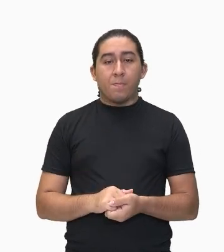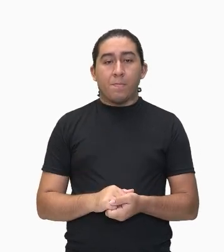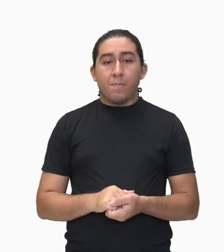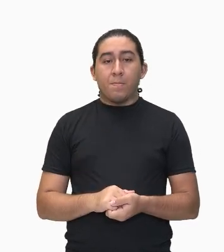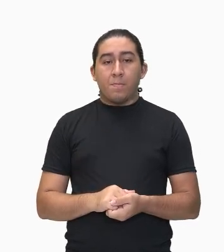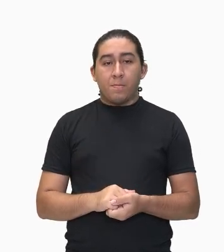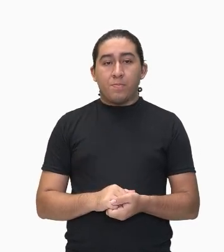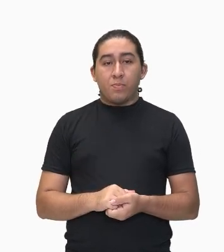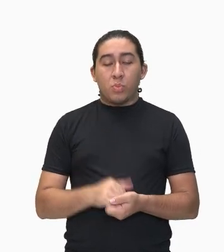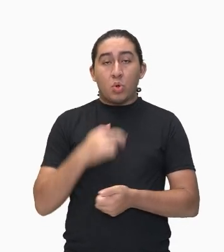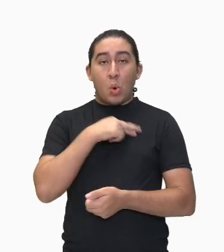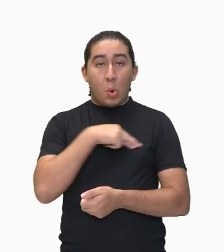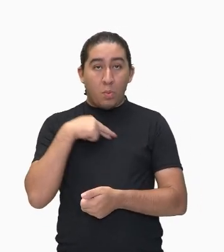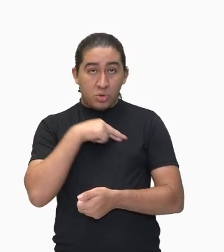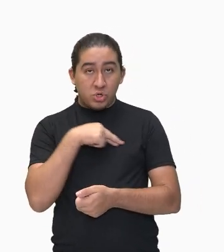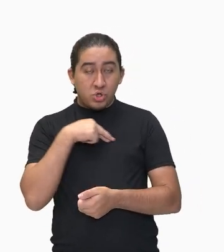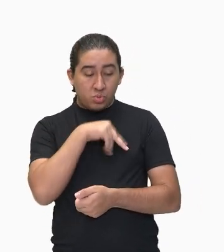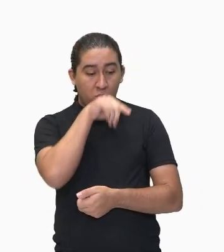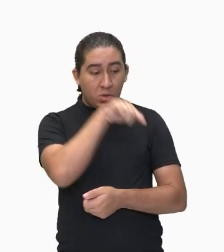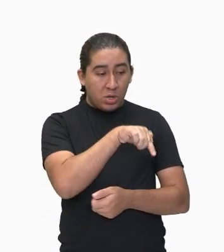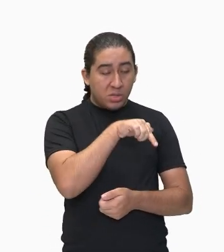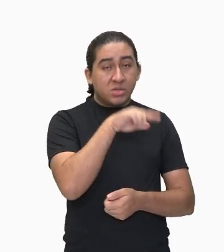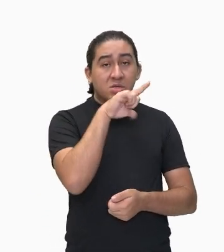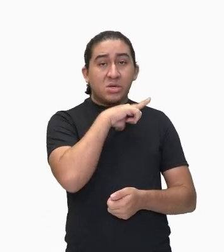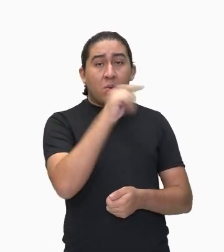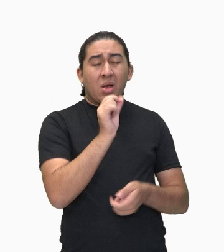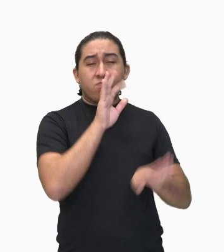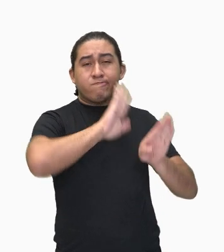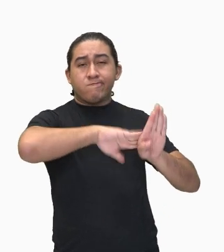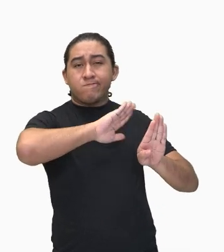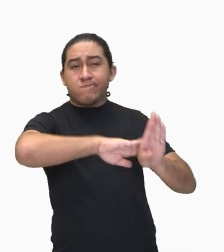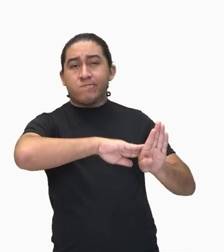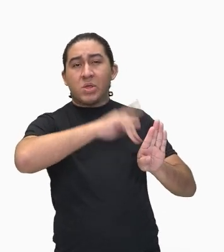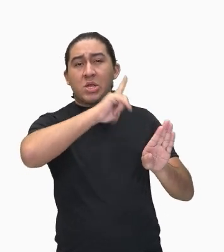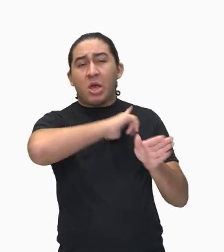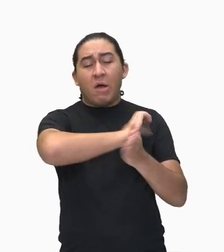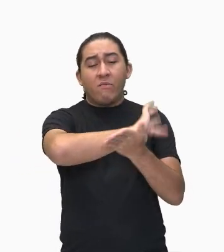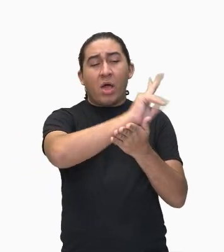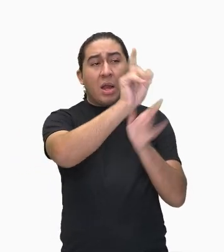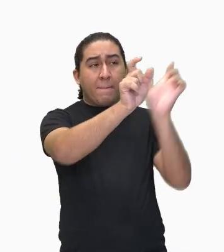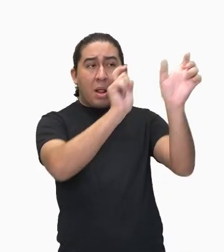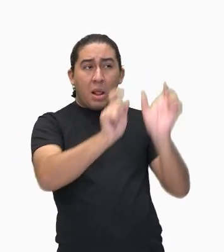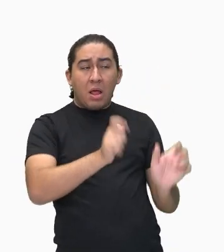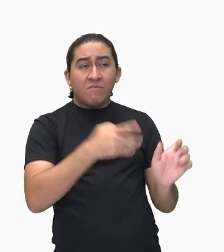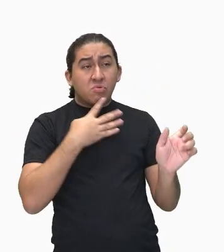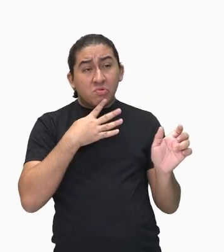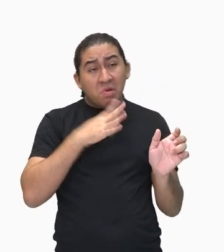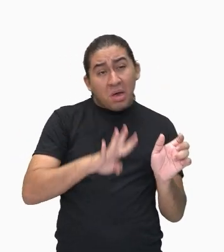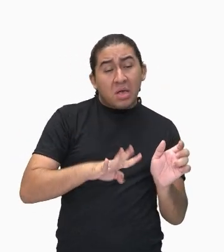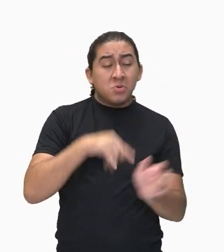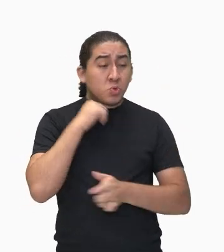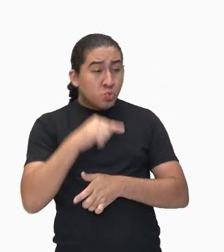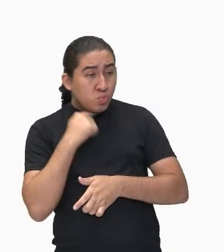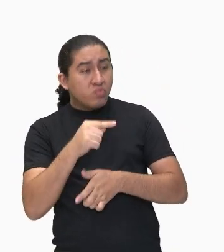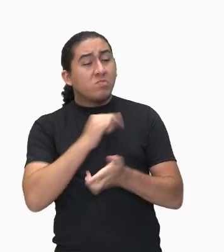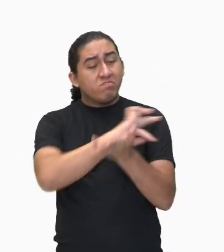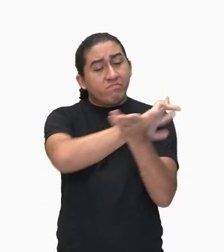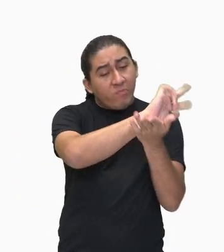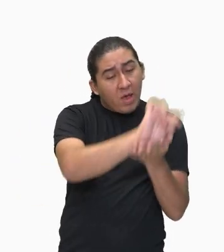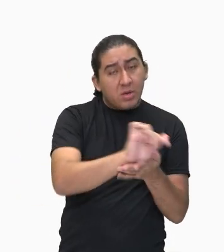havia muito subjetivismo, muito sentimentalismo. Na linguagem